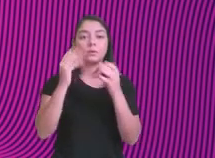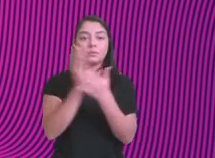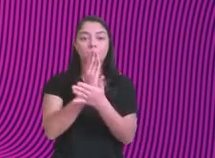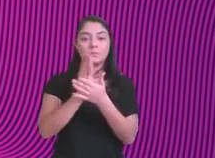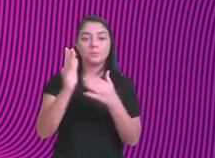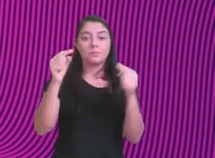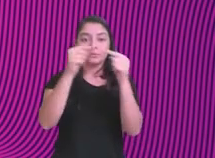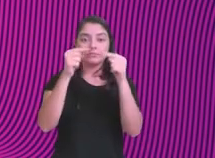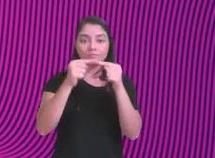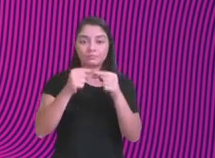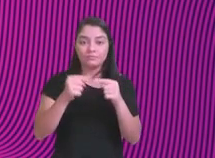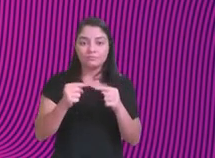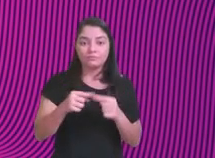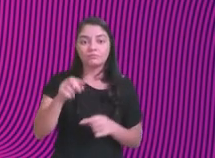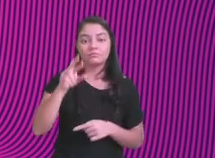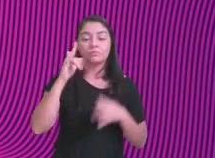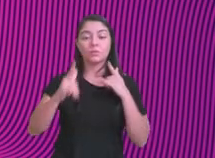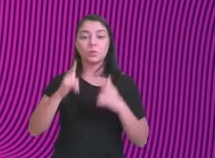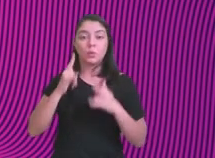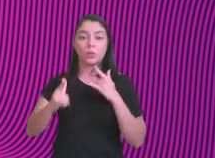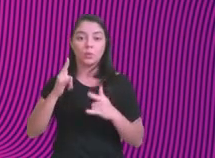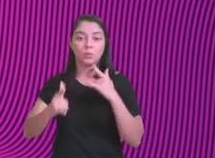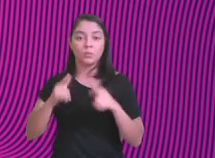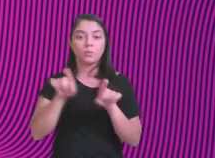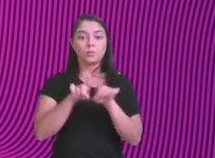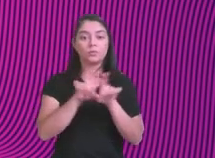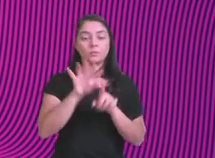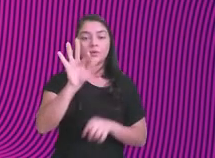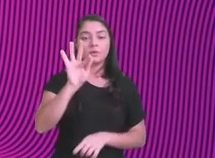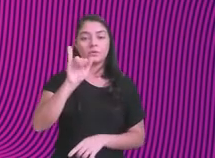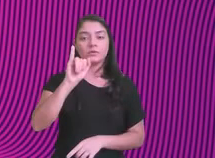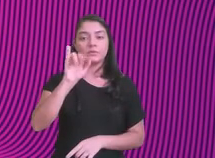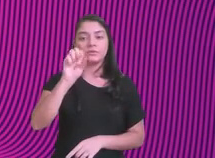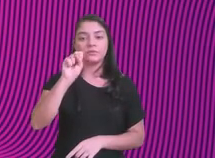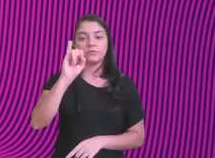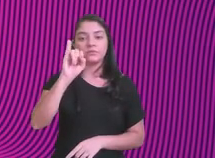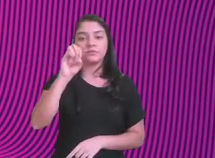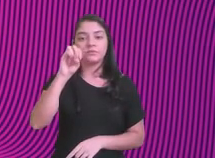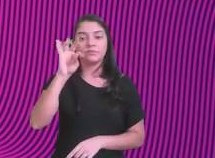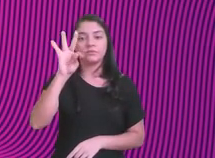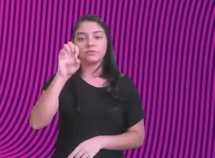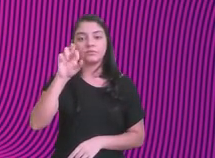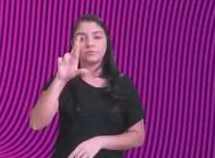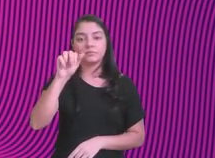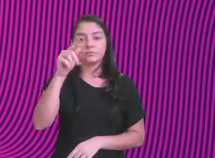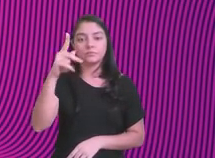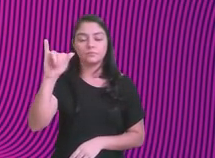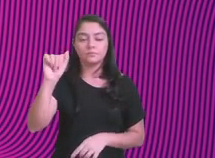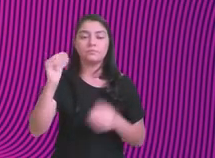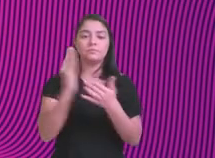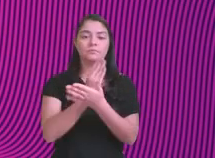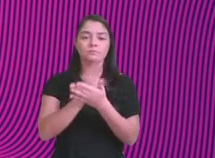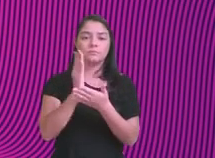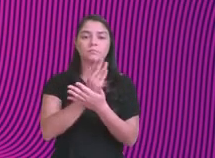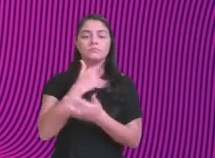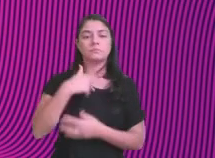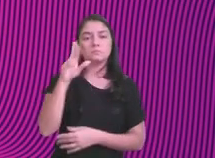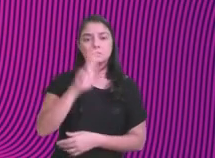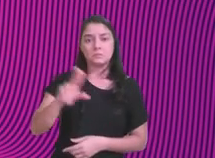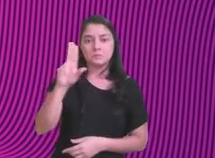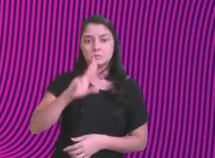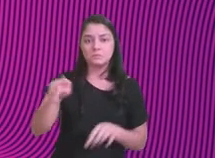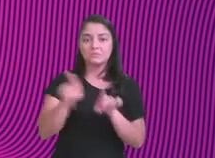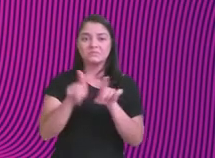laparoscopia, às vezes um ângulo esplênico mais difícil, às vezes a laparoscopia a gente usa em algumas situações, até para abreviar o